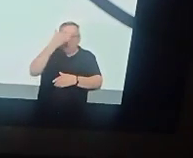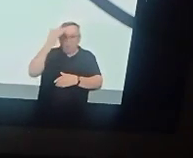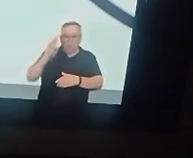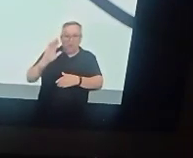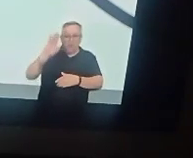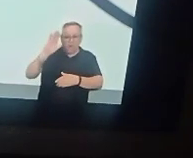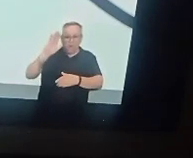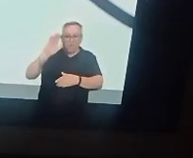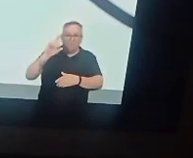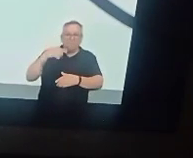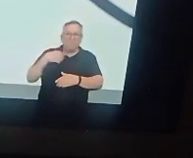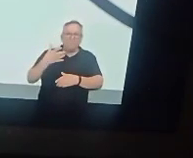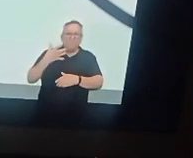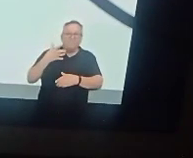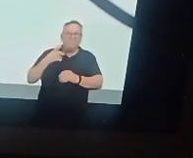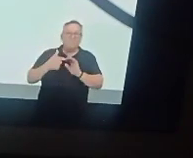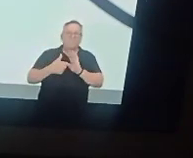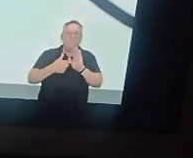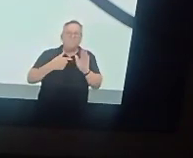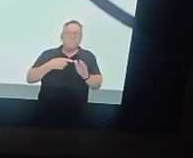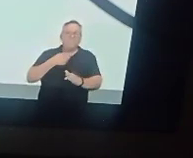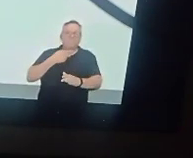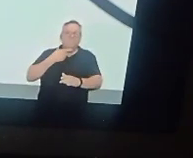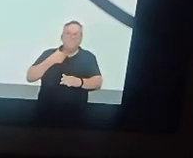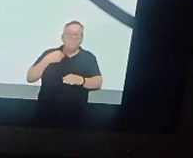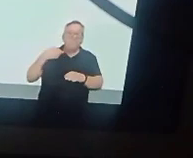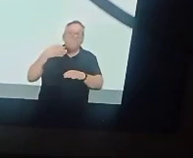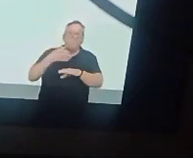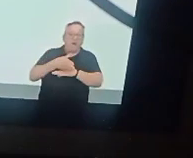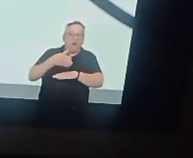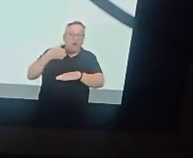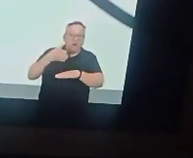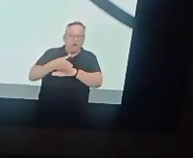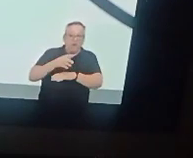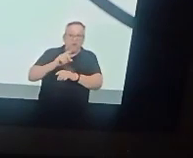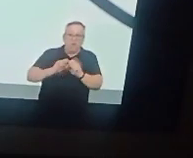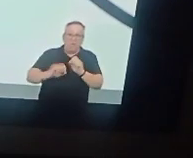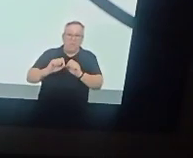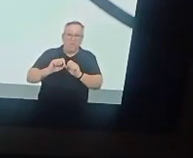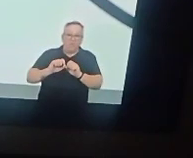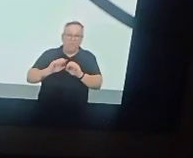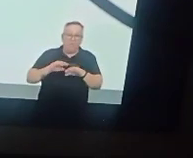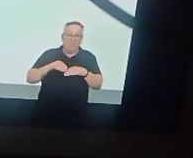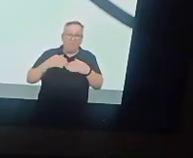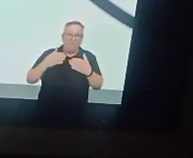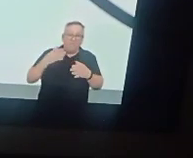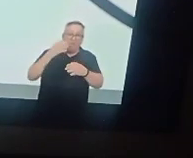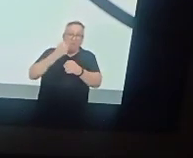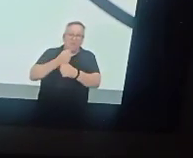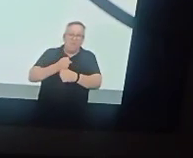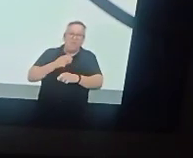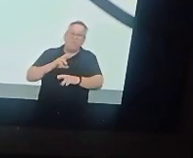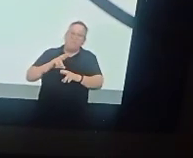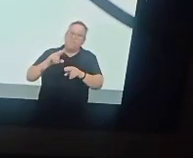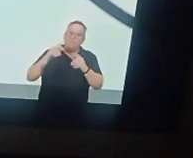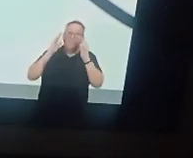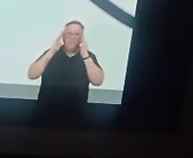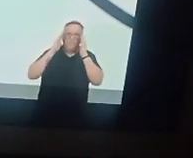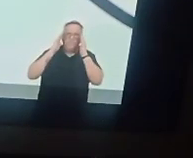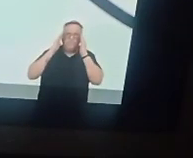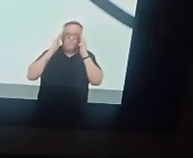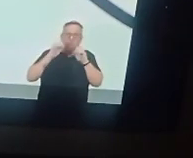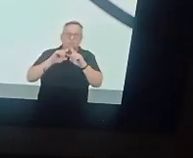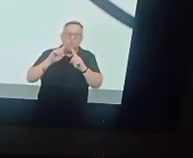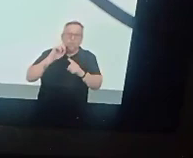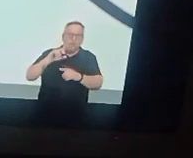candidatos que manifestaram interesse em participar em ter a pontuação diferenciada, né, que é para